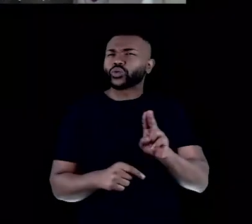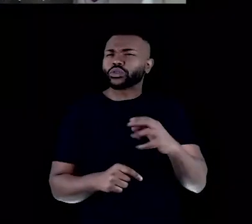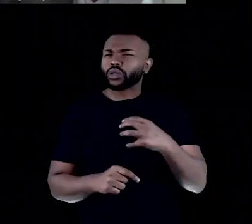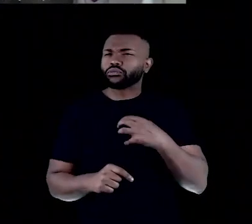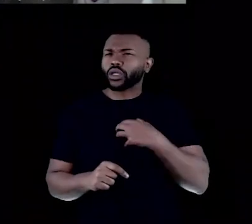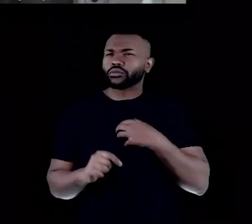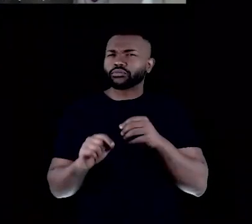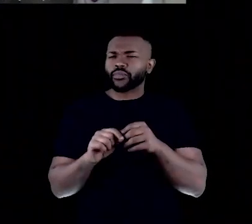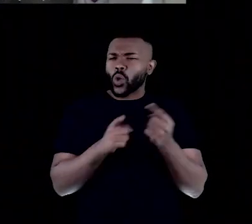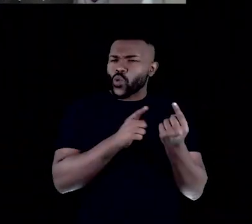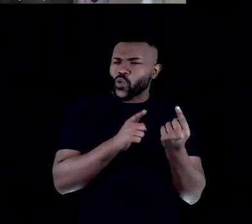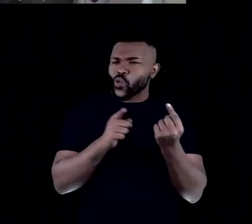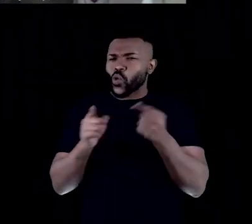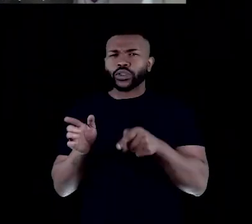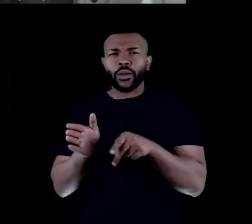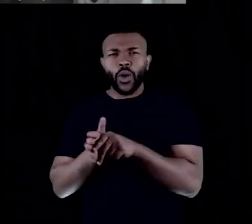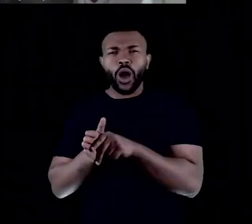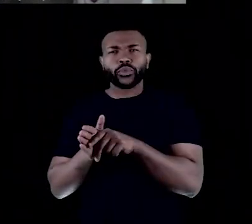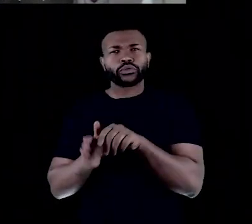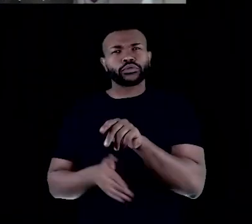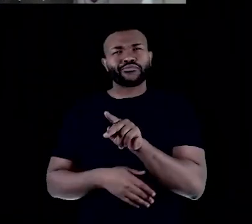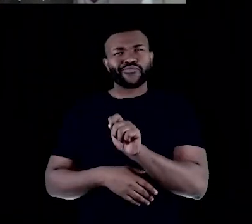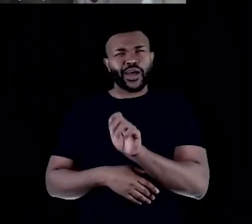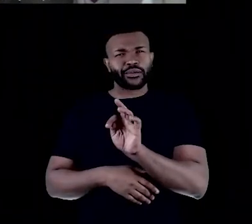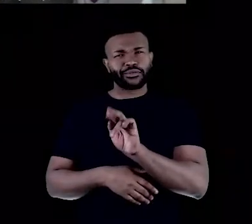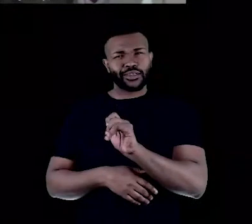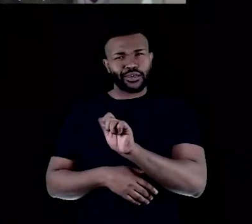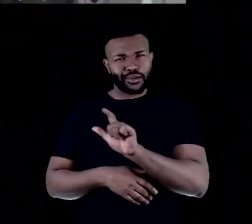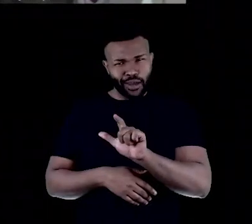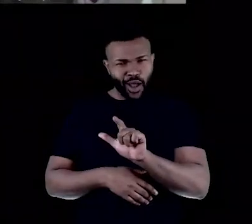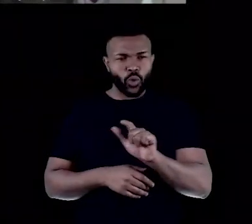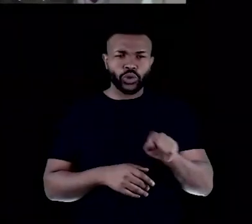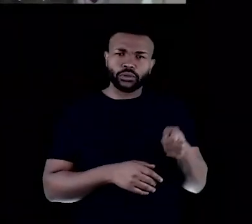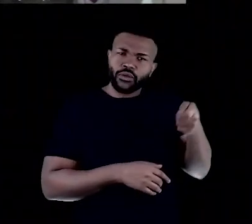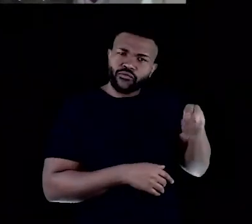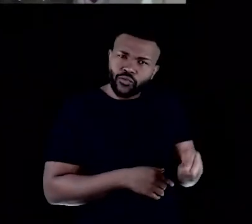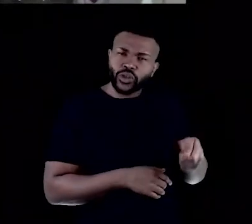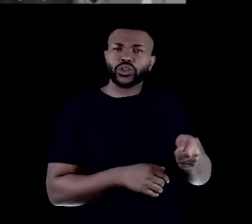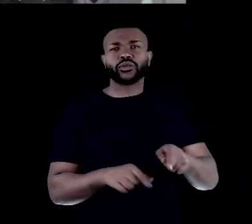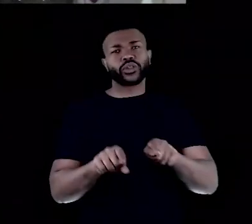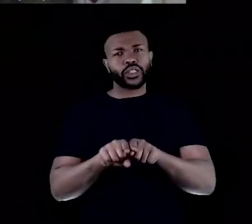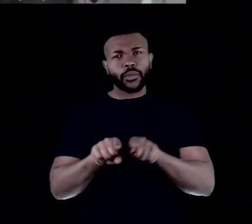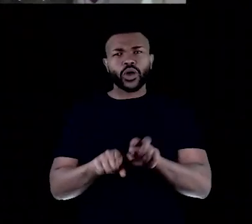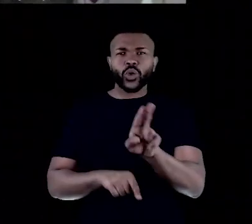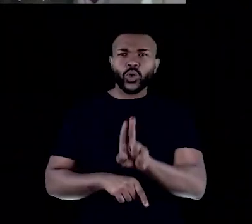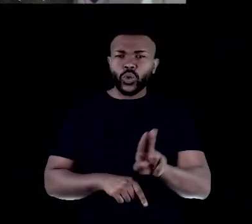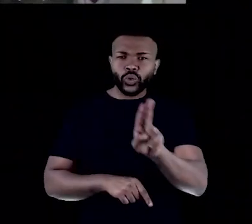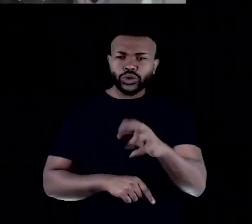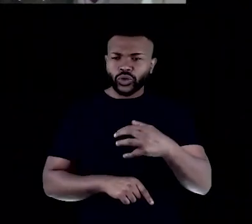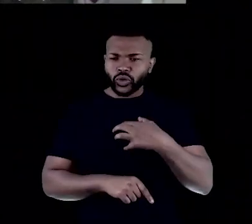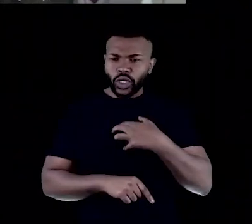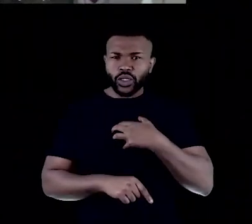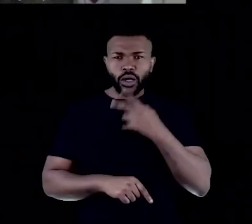o tom normal da sociedade patriarcal, que é um tom afirmativo, né? Mesmo quando vocês